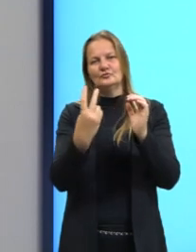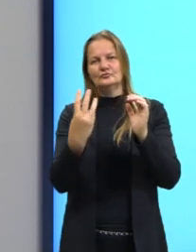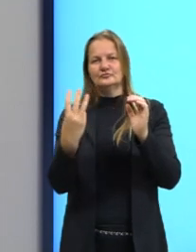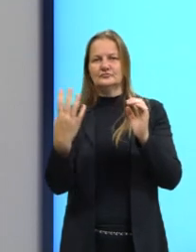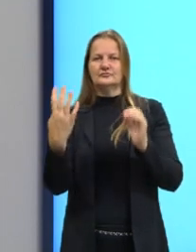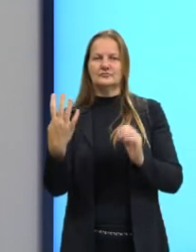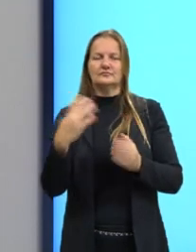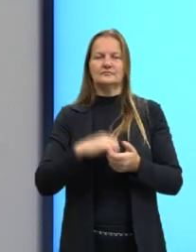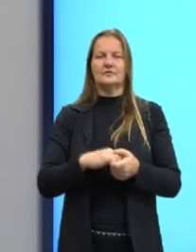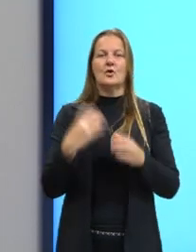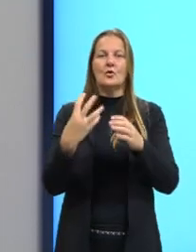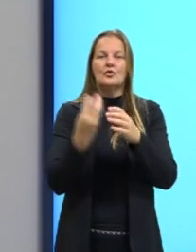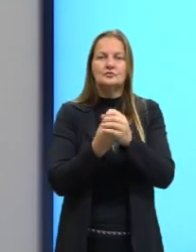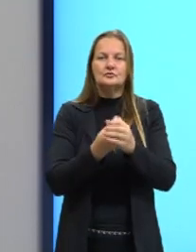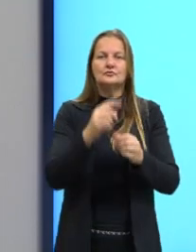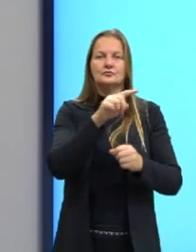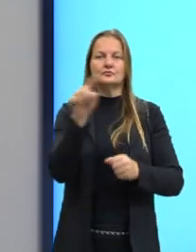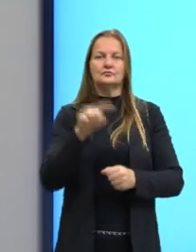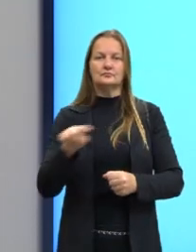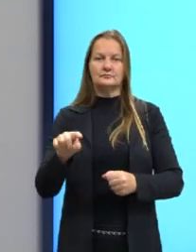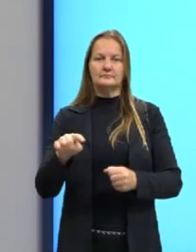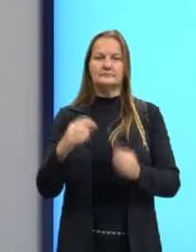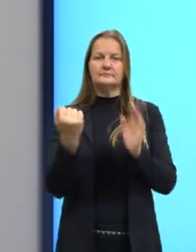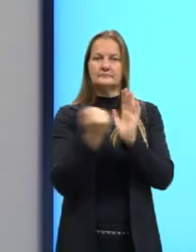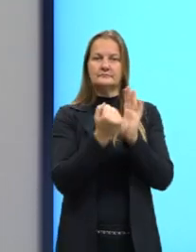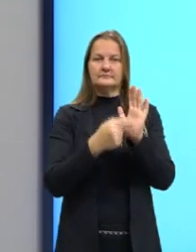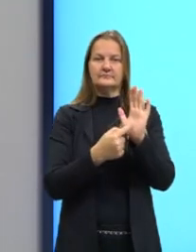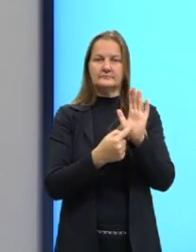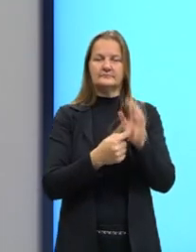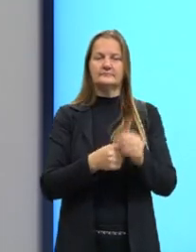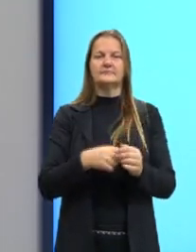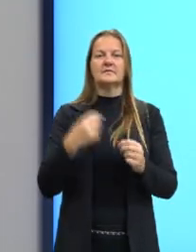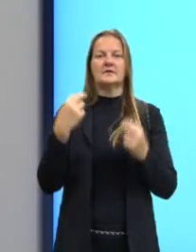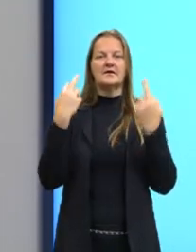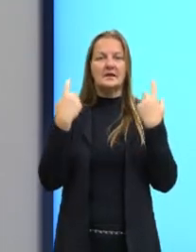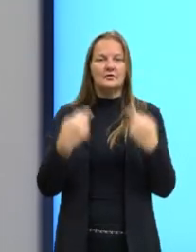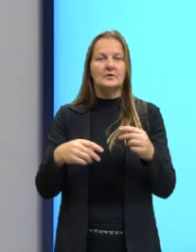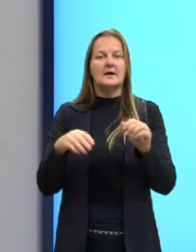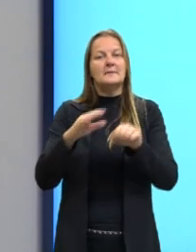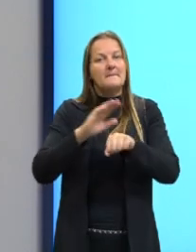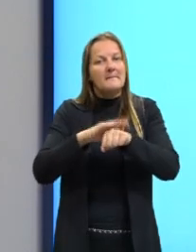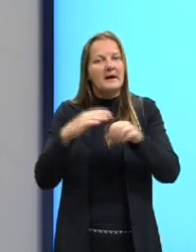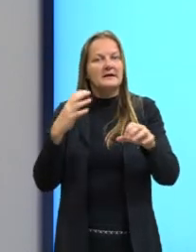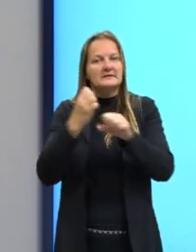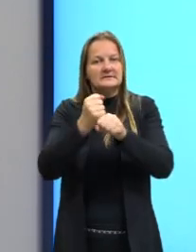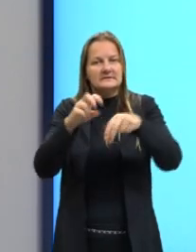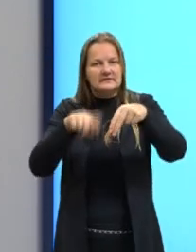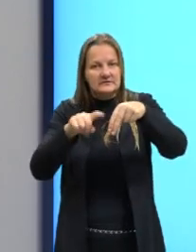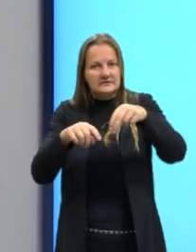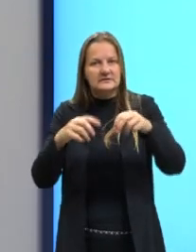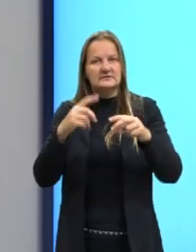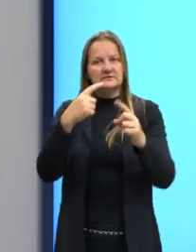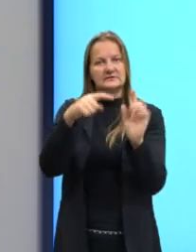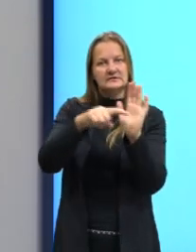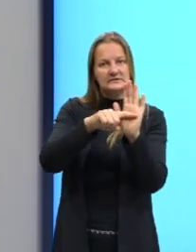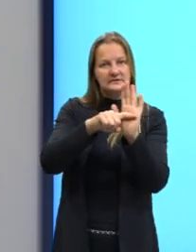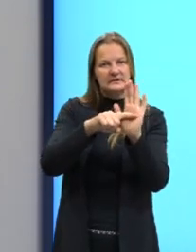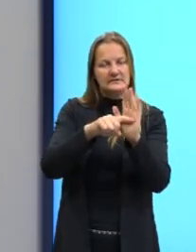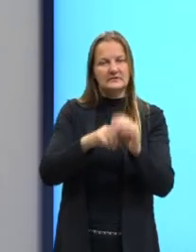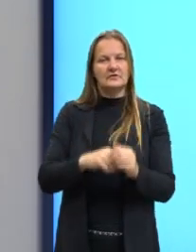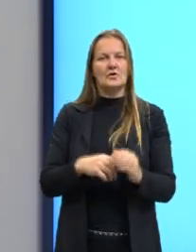quatro conjunto dos números inteiros Na verdade são os naturais mais os negativos o